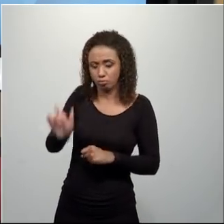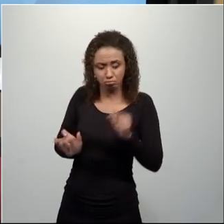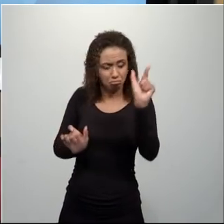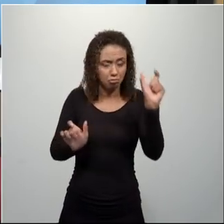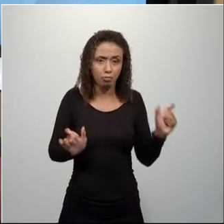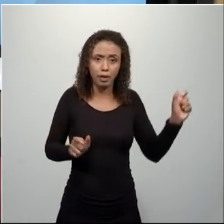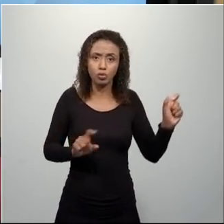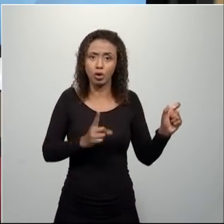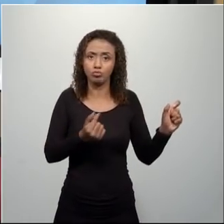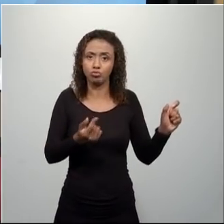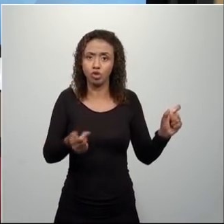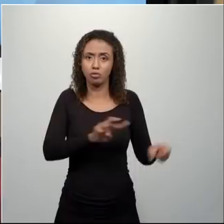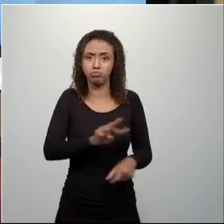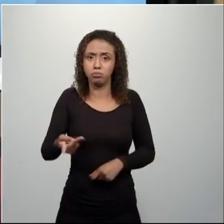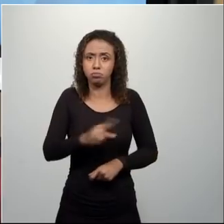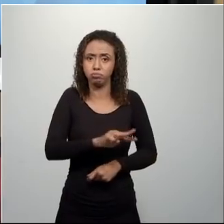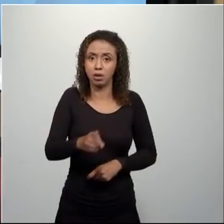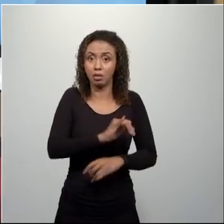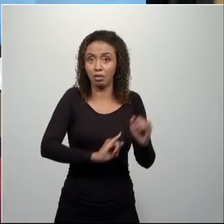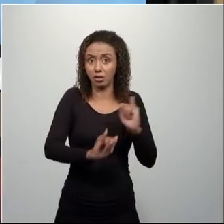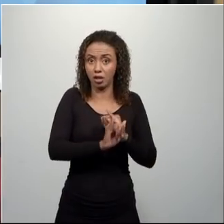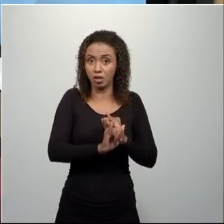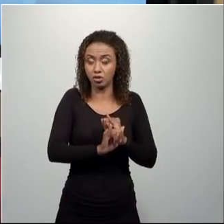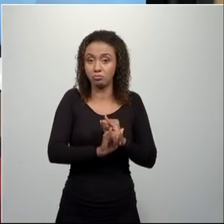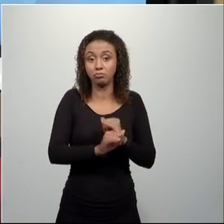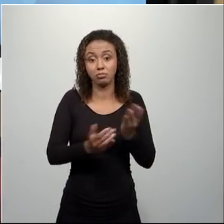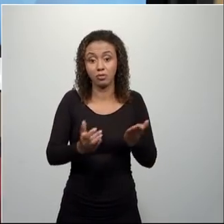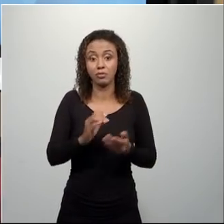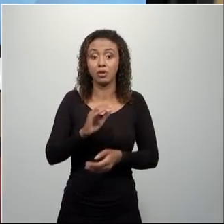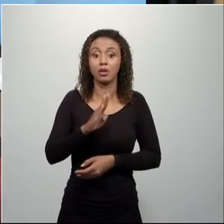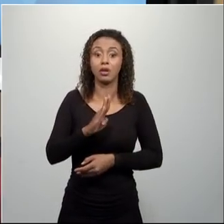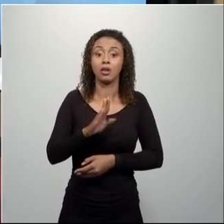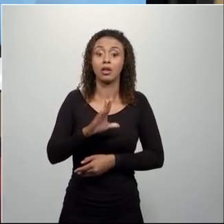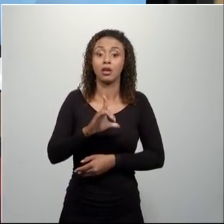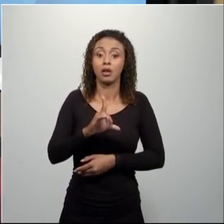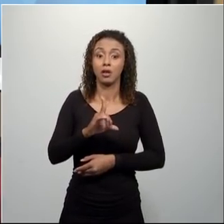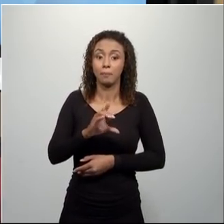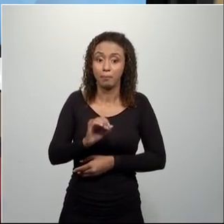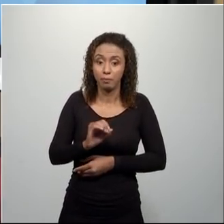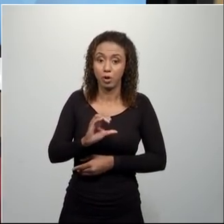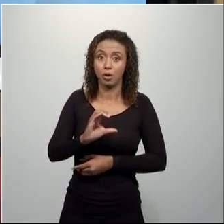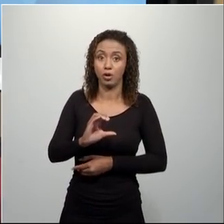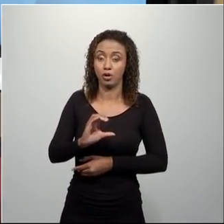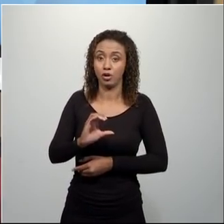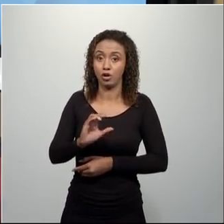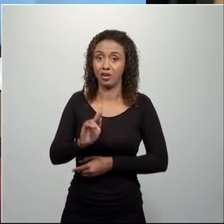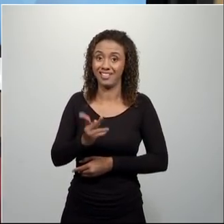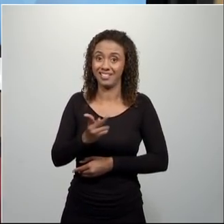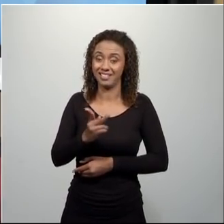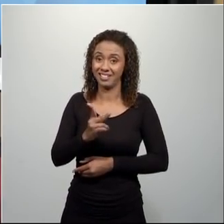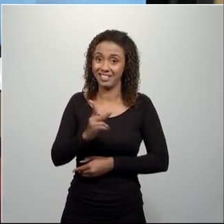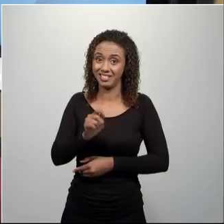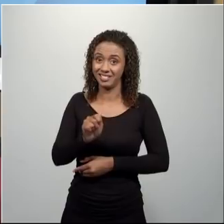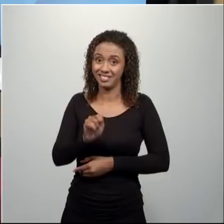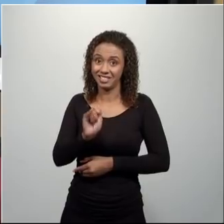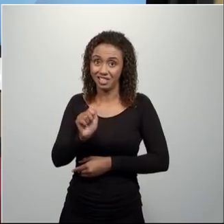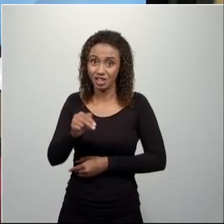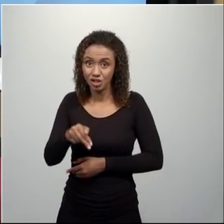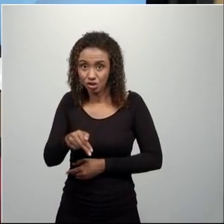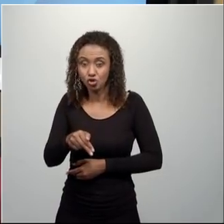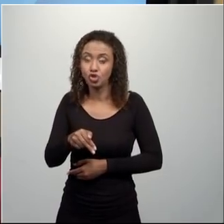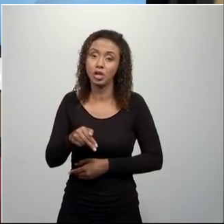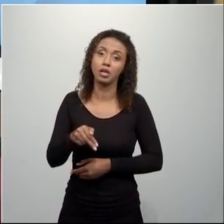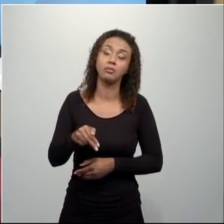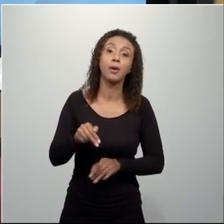ea idéia do blog shopping que está garante alguma coisa do sistema ou alguma coisa é a ordem em que as transações